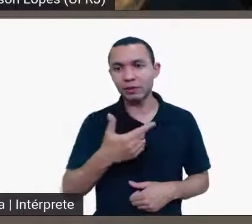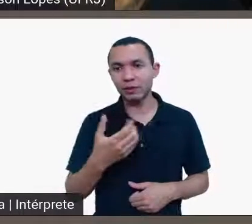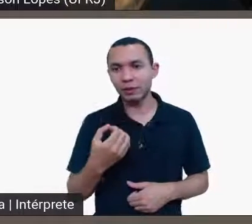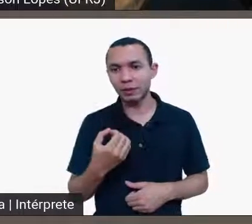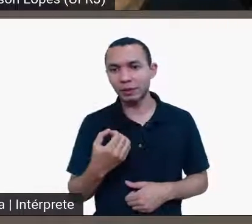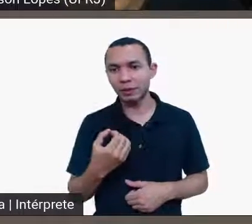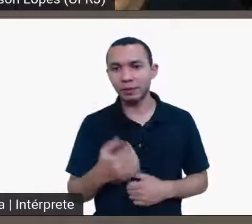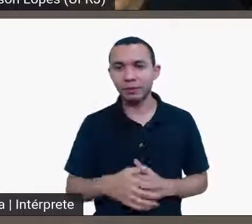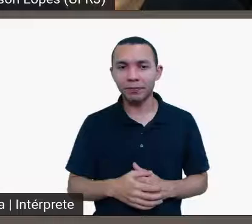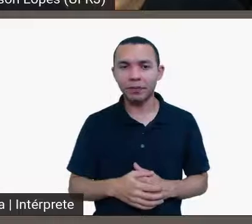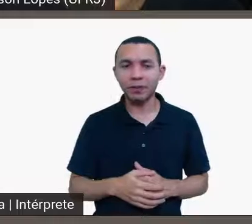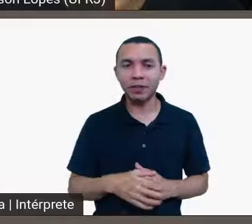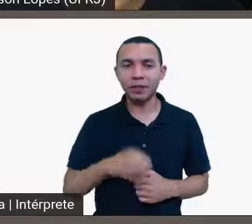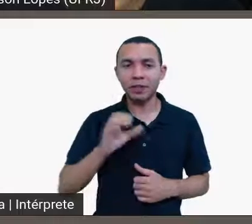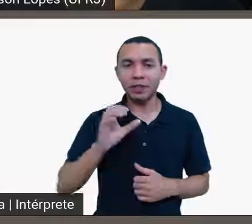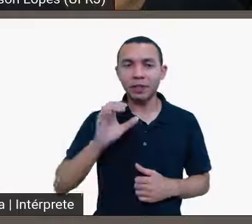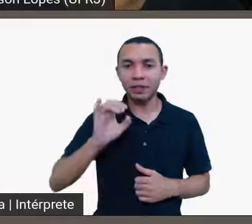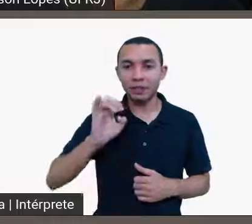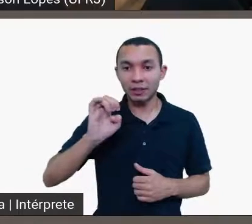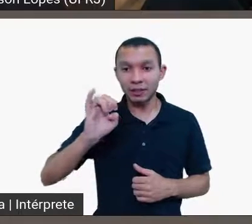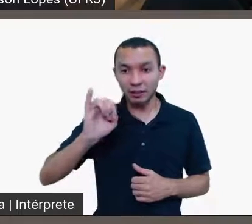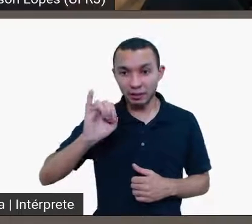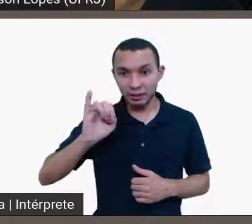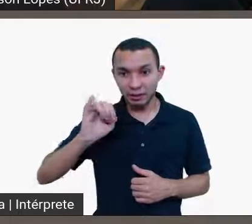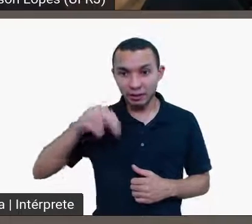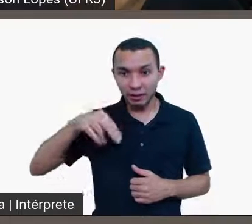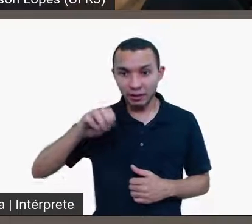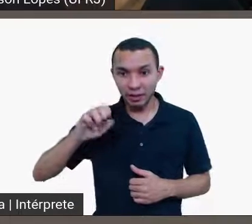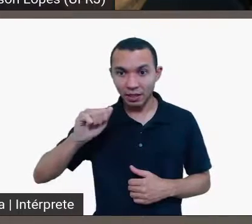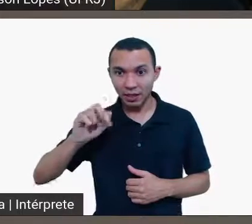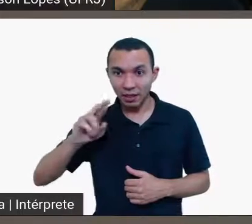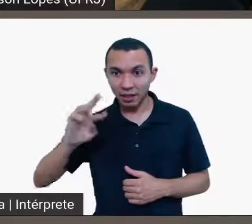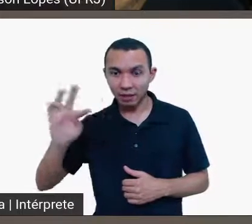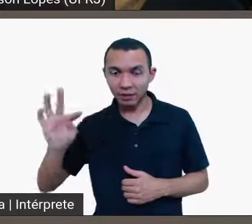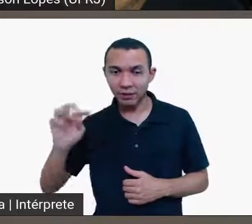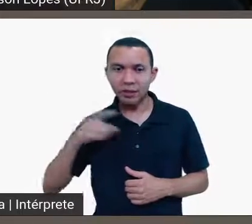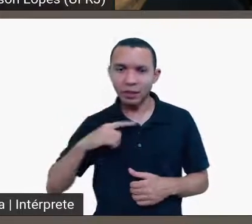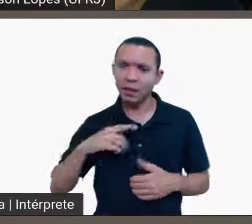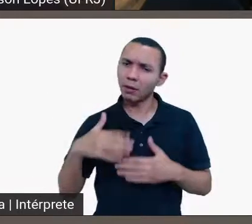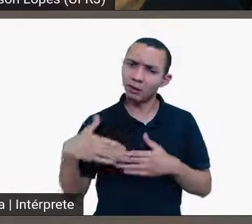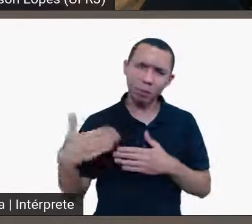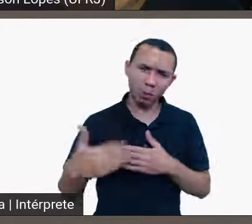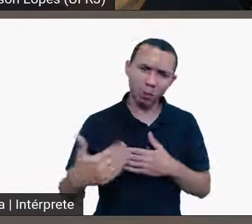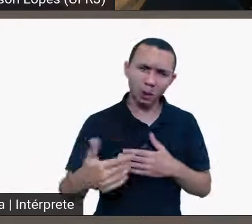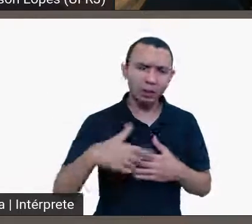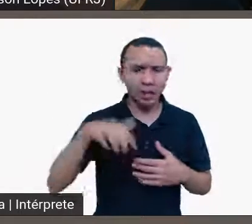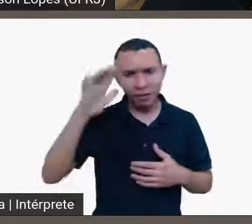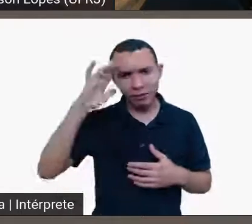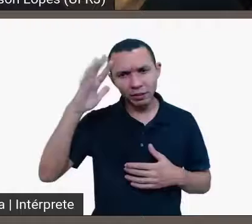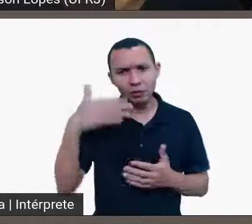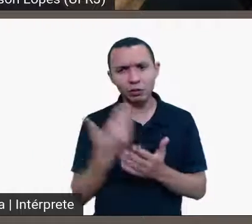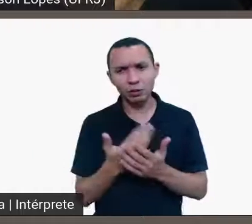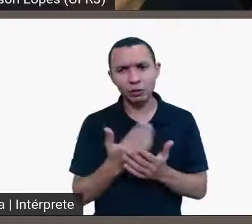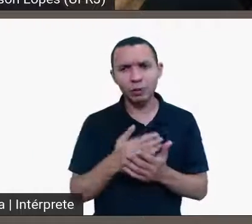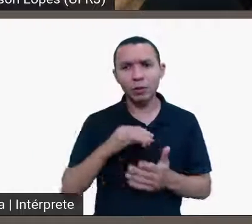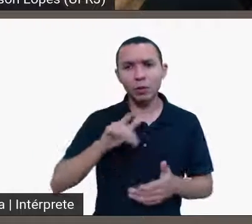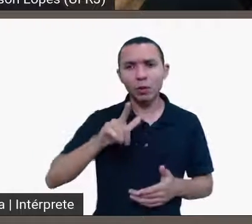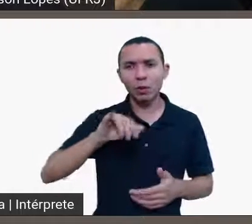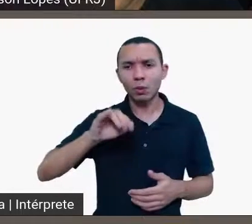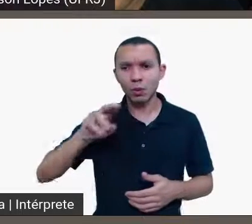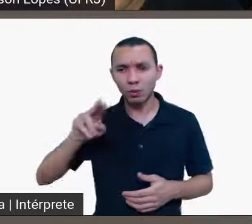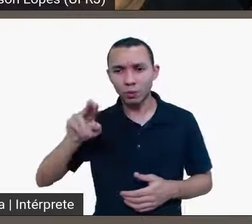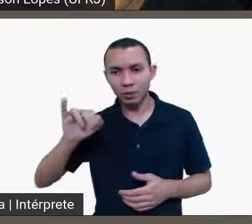caso do Cinearte em particular, há todo um processo de reflexão, também estudado pelo Ismael, né? Tem uma